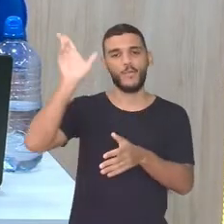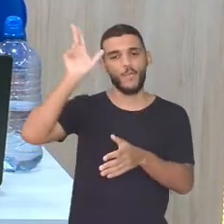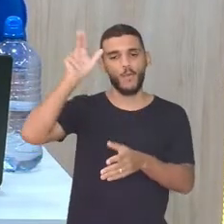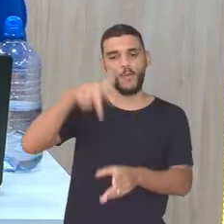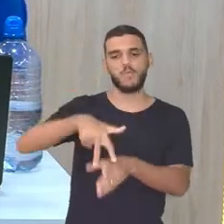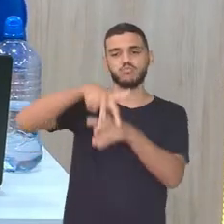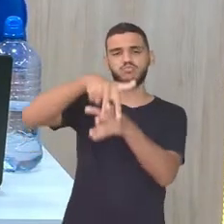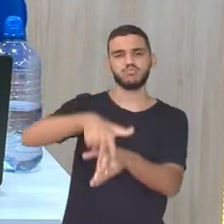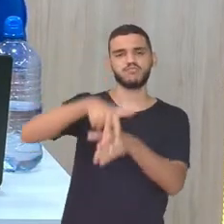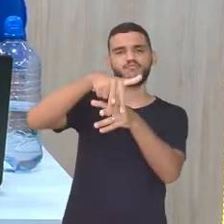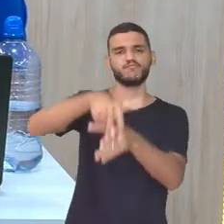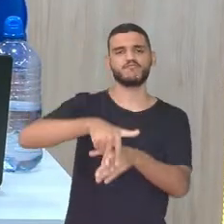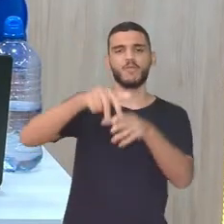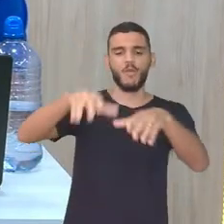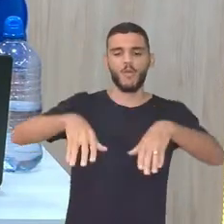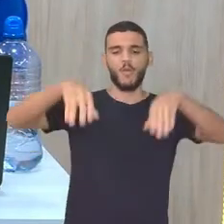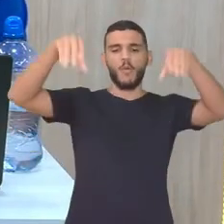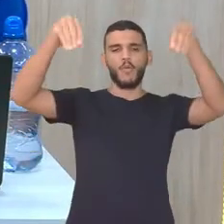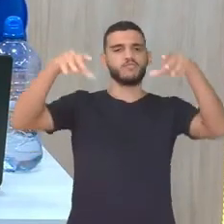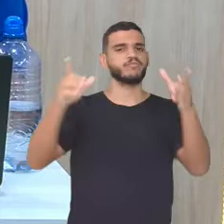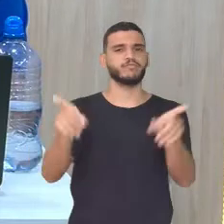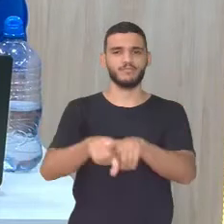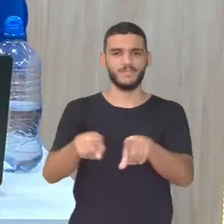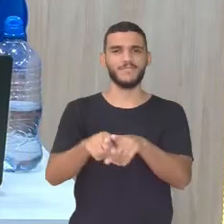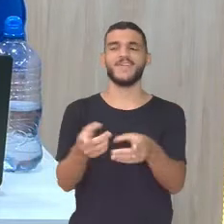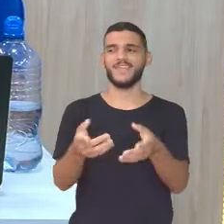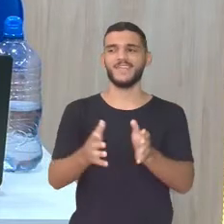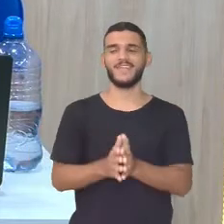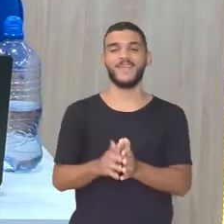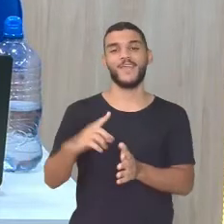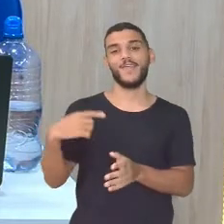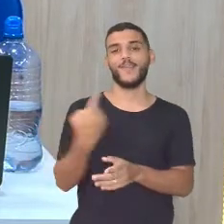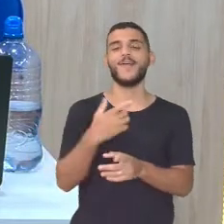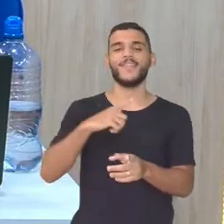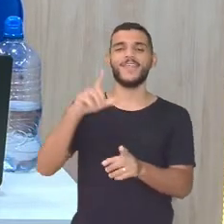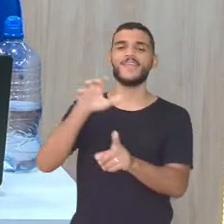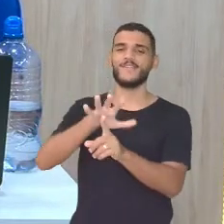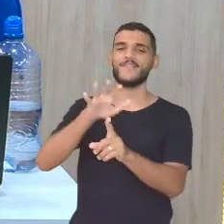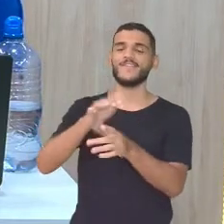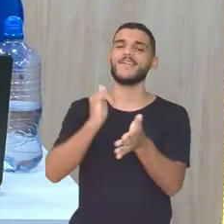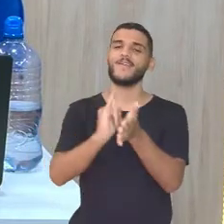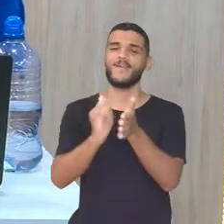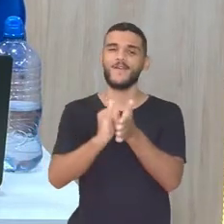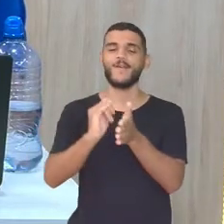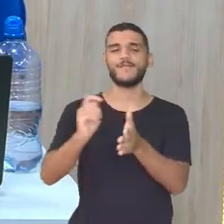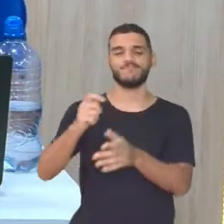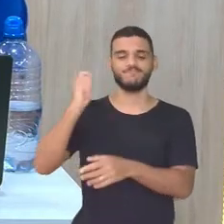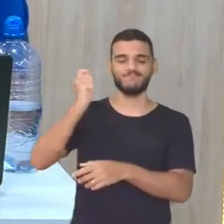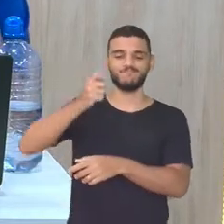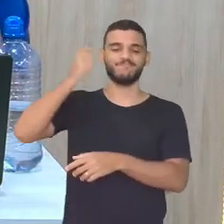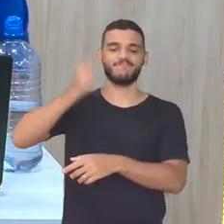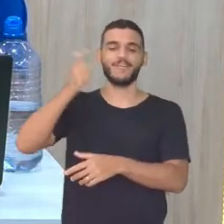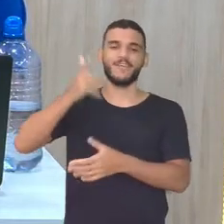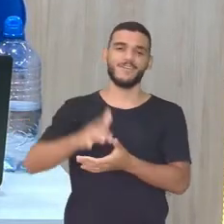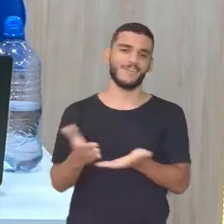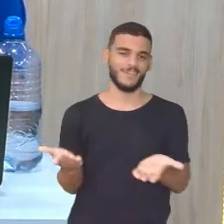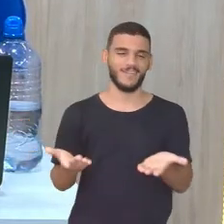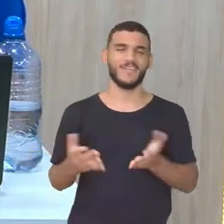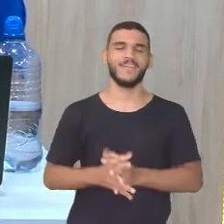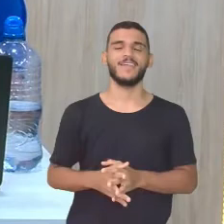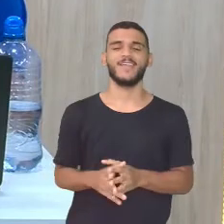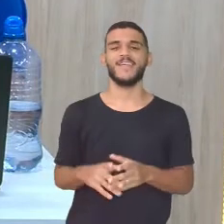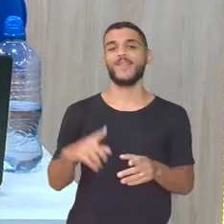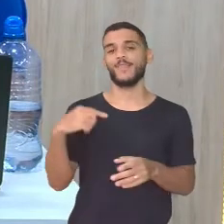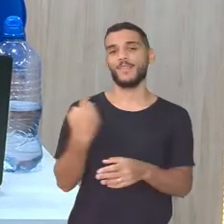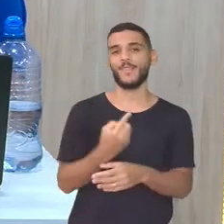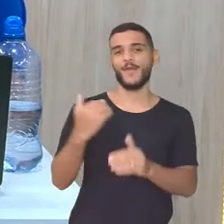princesa, reino. E aí a gente também é muito influenciada pelas histórias de contos de fadas. Sim. Não dá pra negar. Crescemos escutando essas histórias.